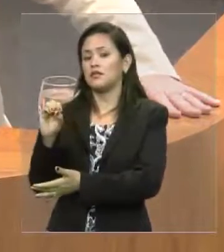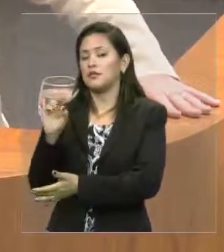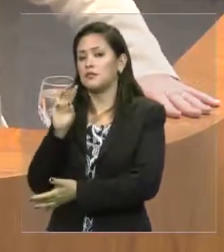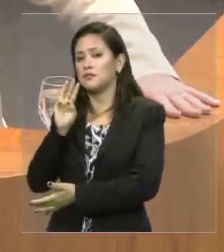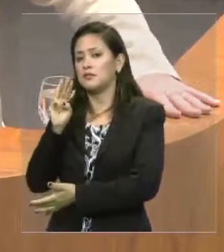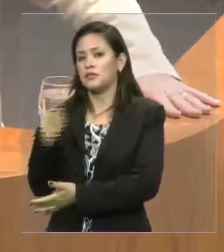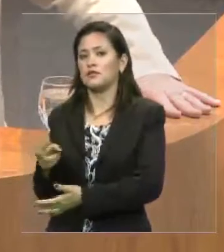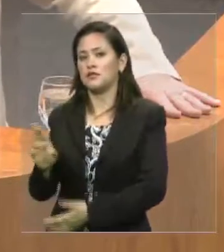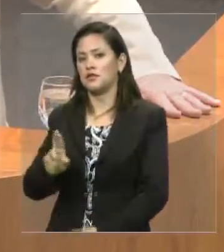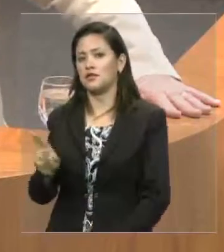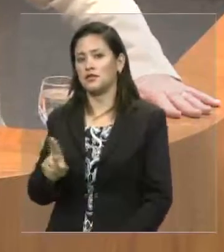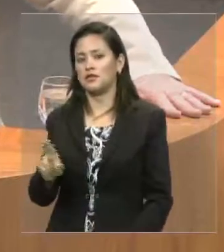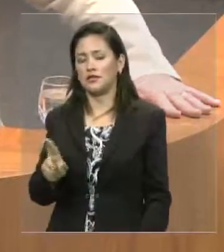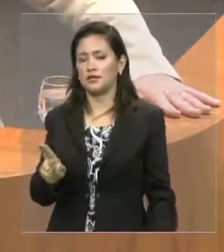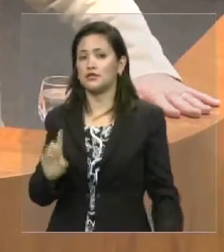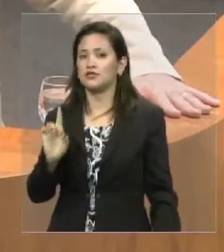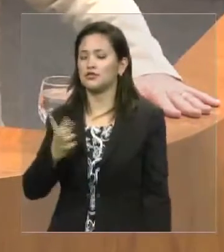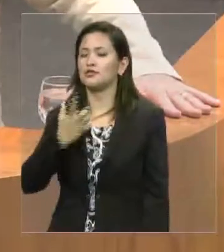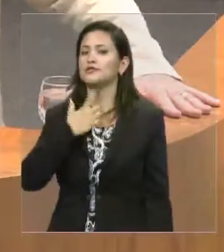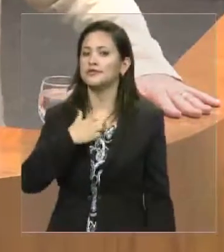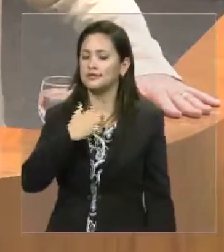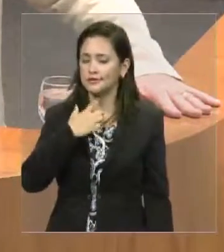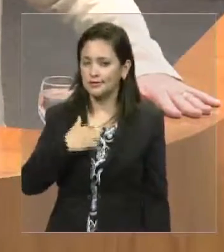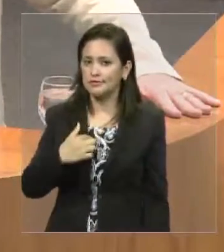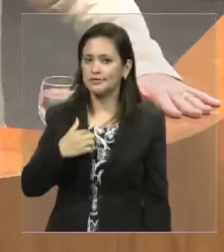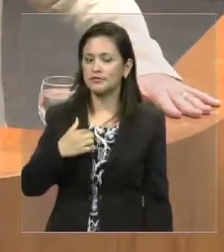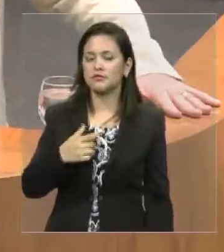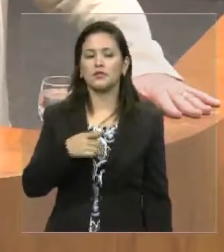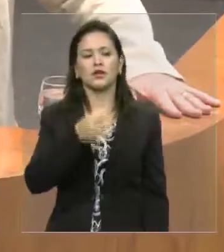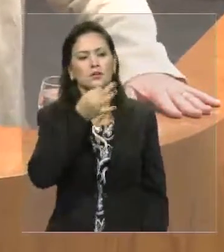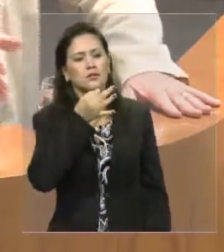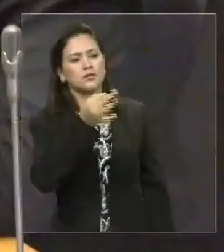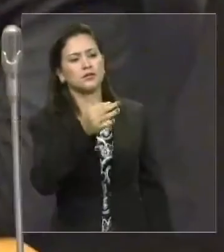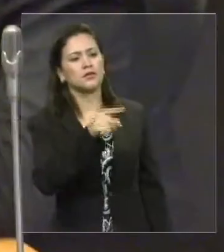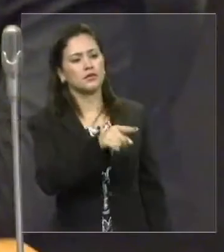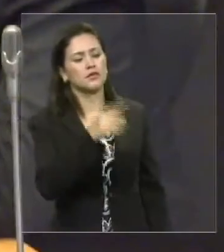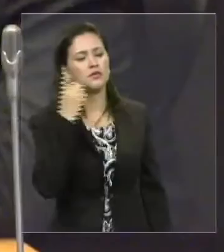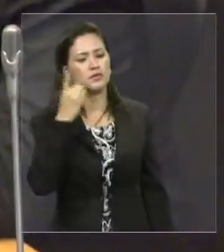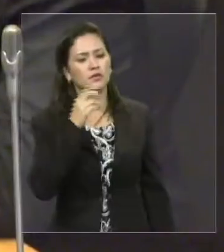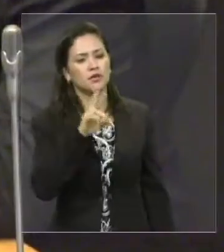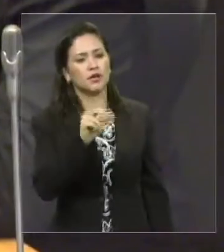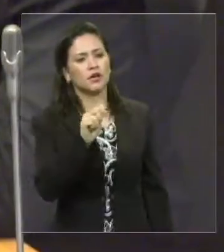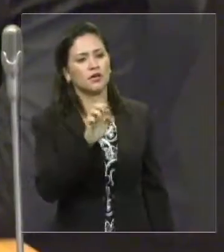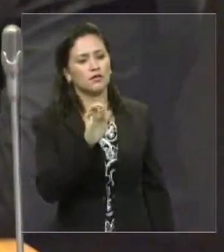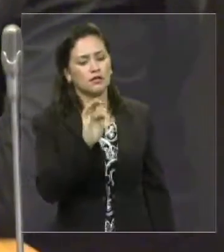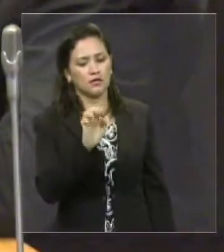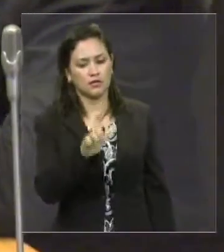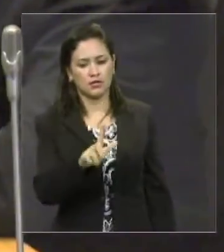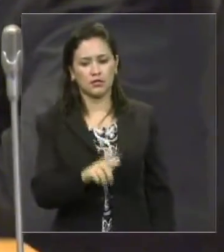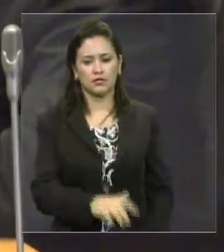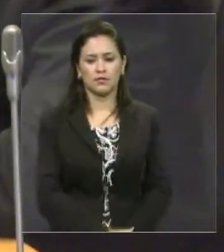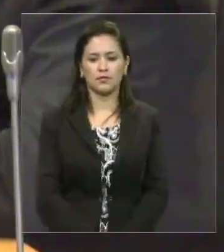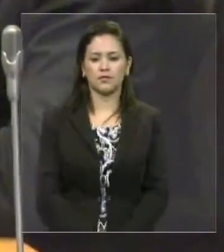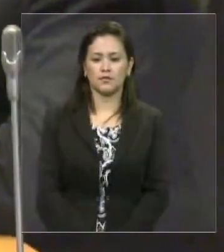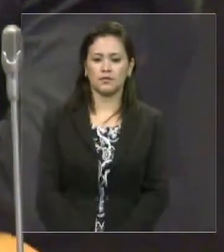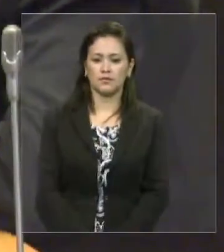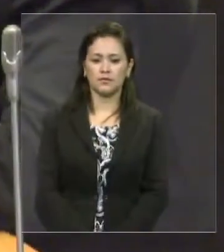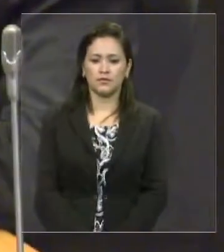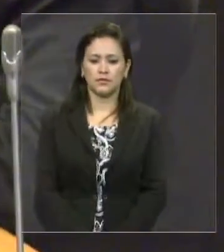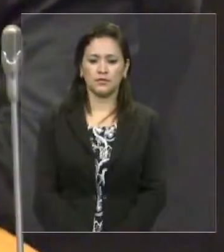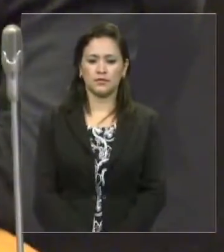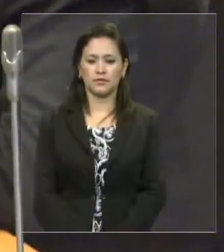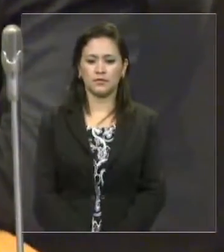sonho. Concedo a parte ao nobre deputado Rafael Leitor. Deputado Edivaldo, só para